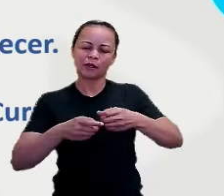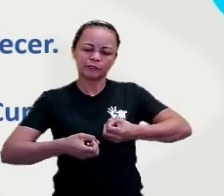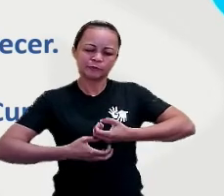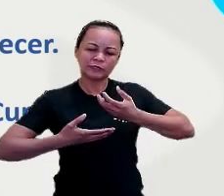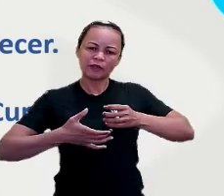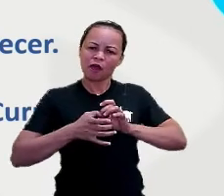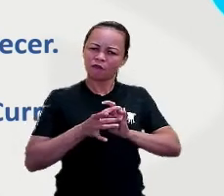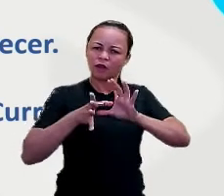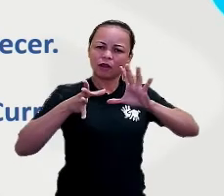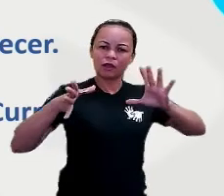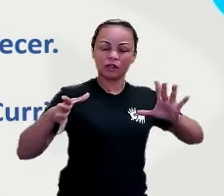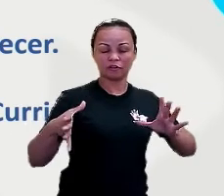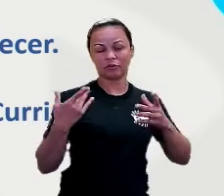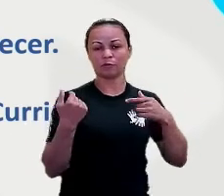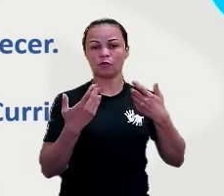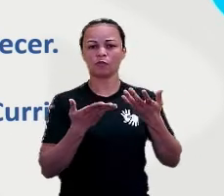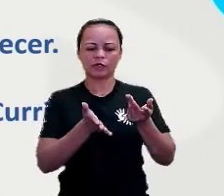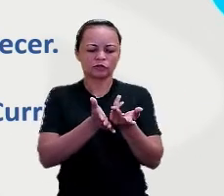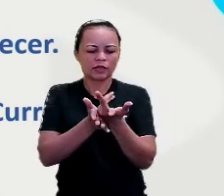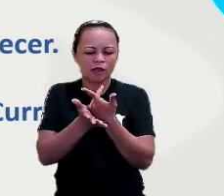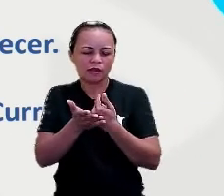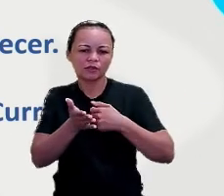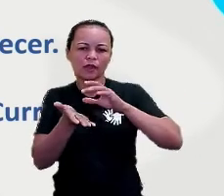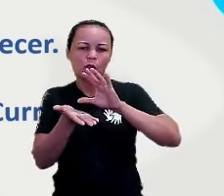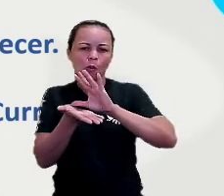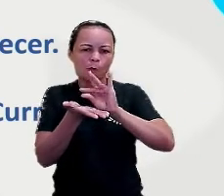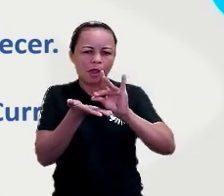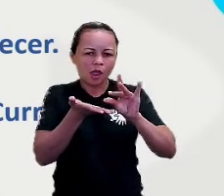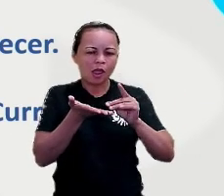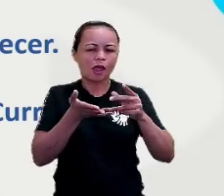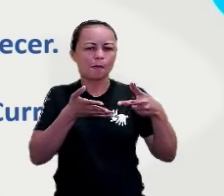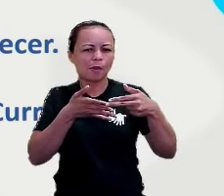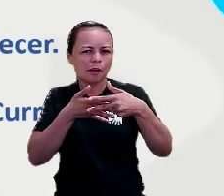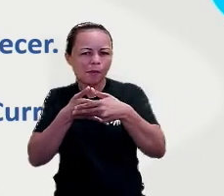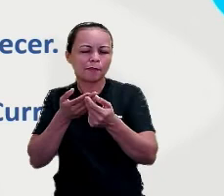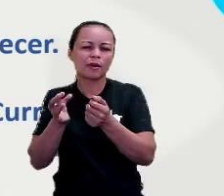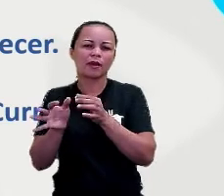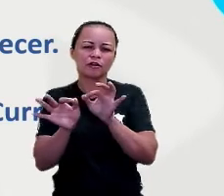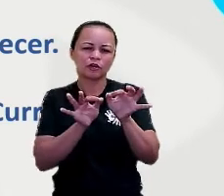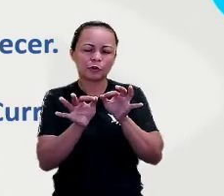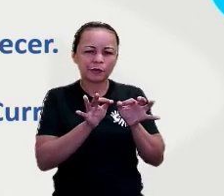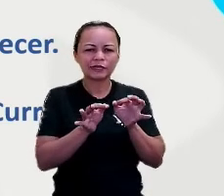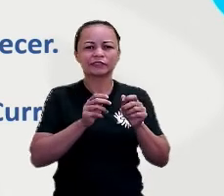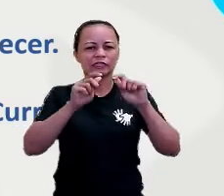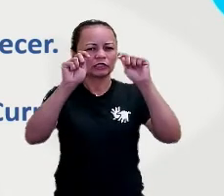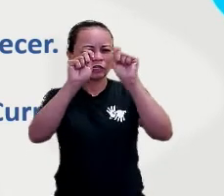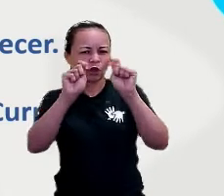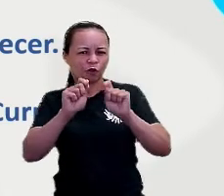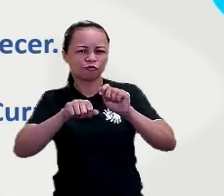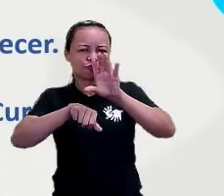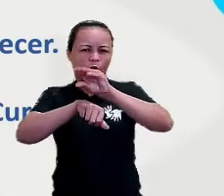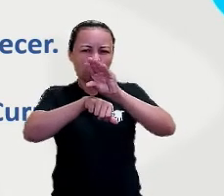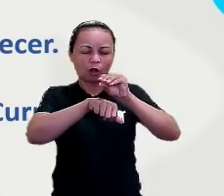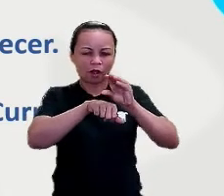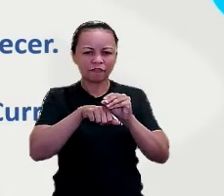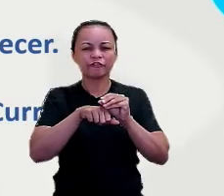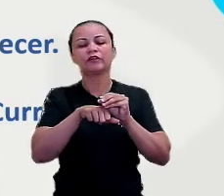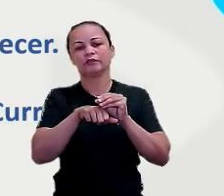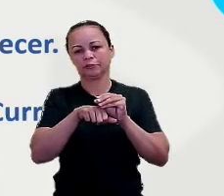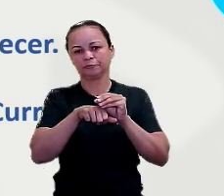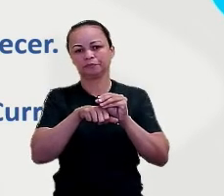livremente por meio de desenho, pintura, colagem, dobradura, modelagem, gravura, fotografia e